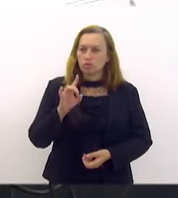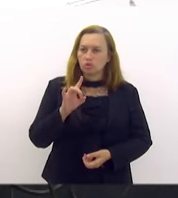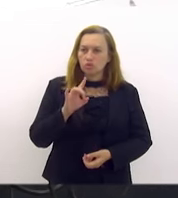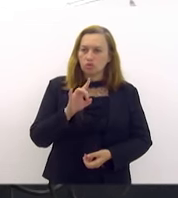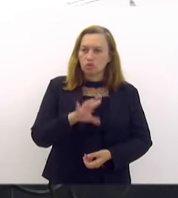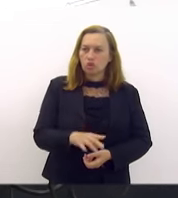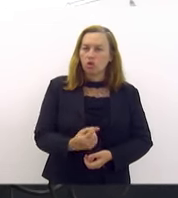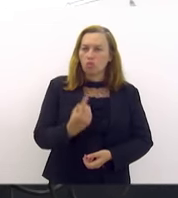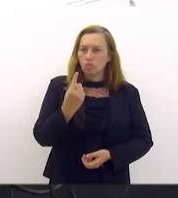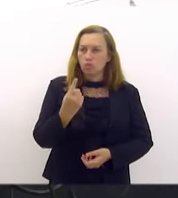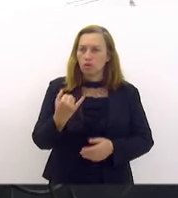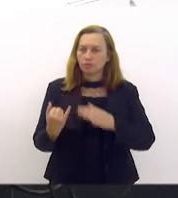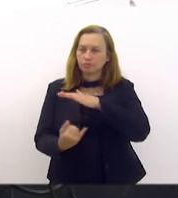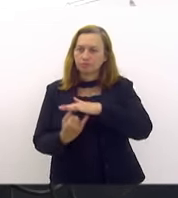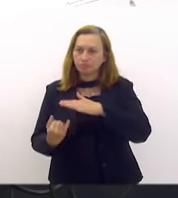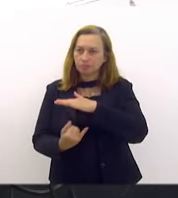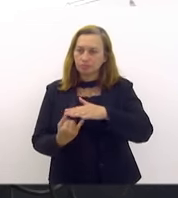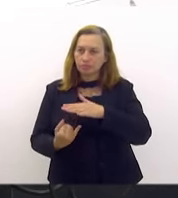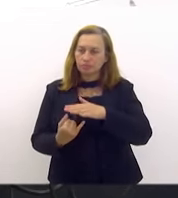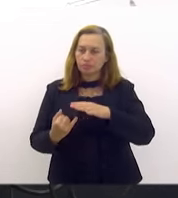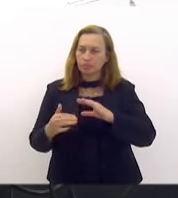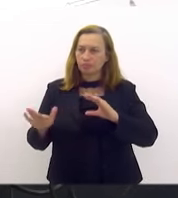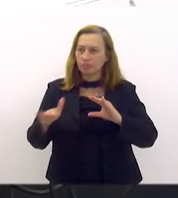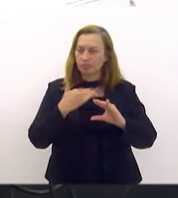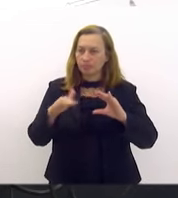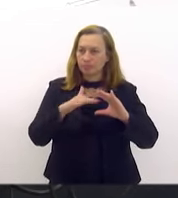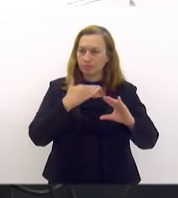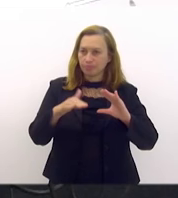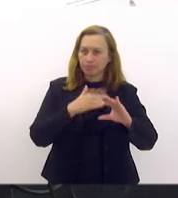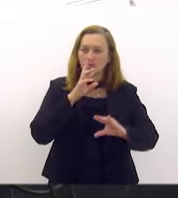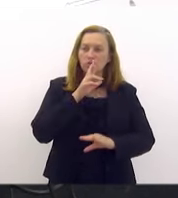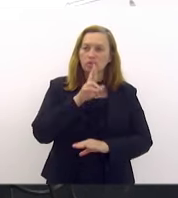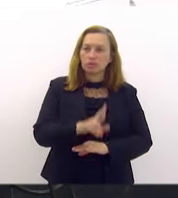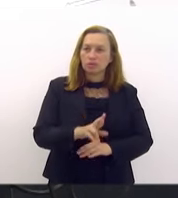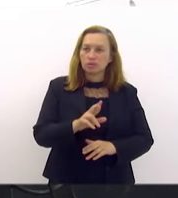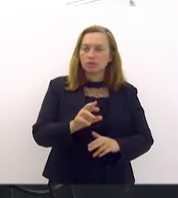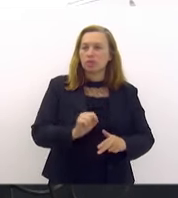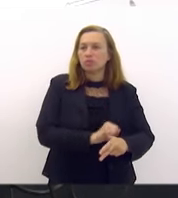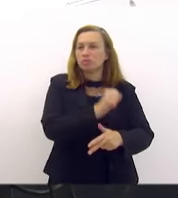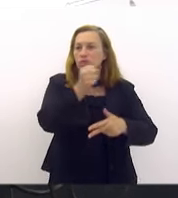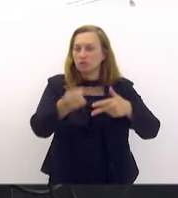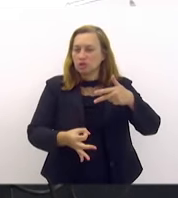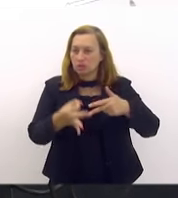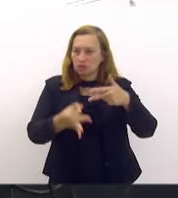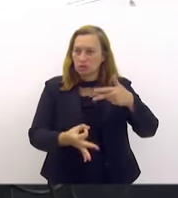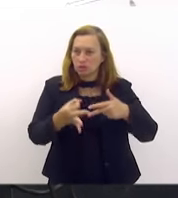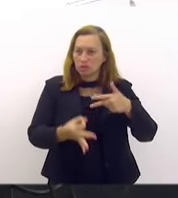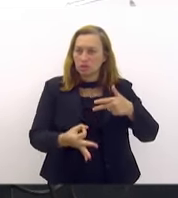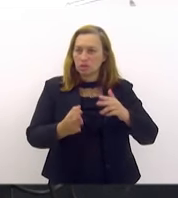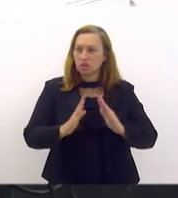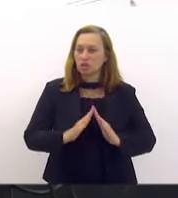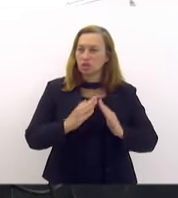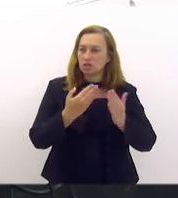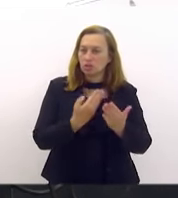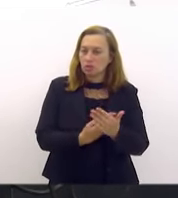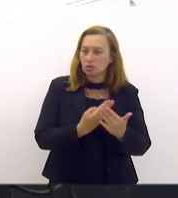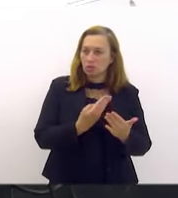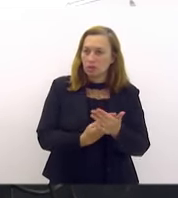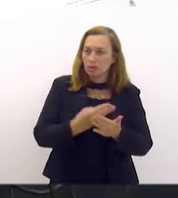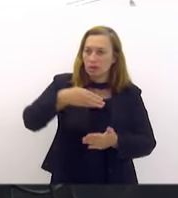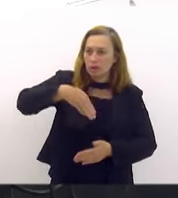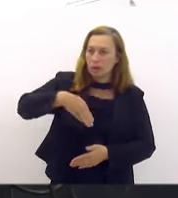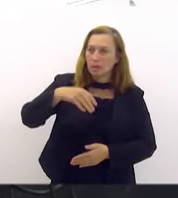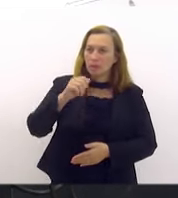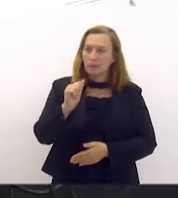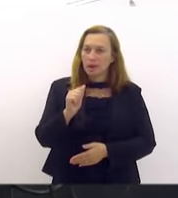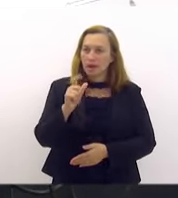enviou respostas foi o poder judiciário foi a escola de magistratura do Estado do Rio